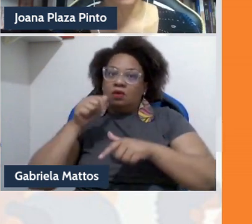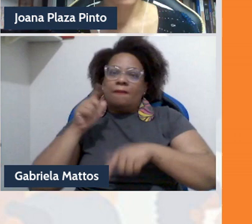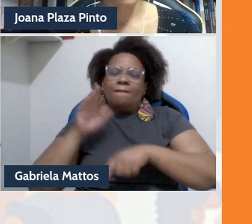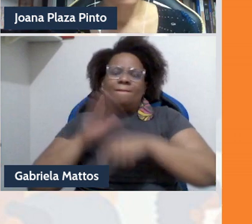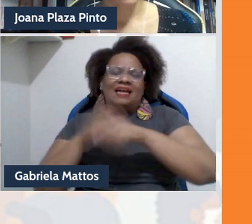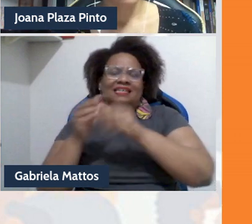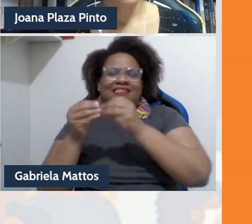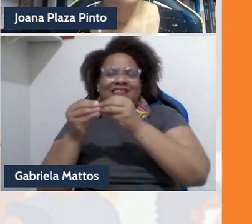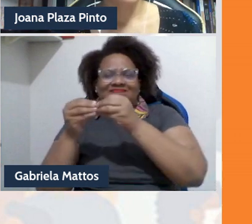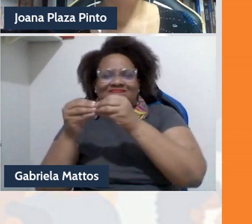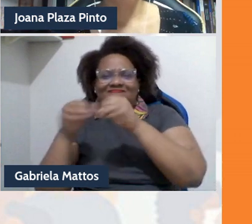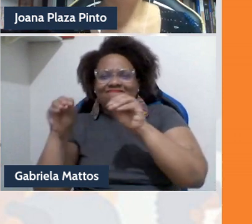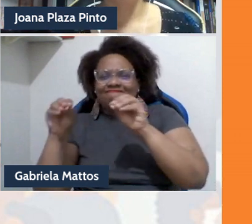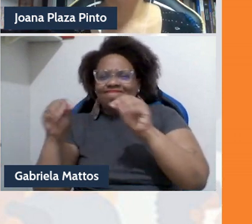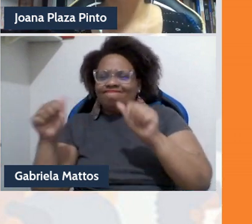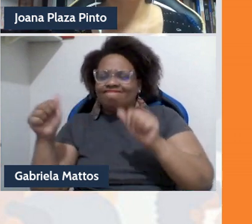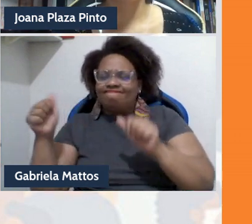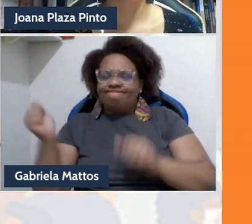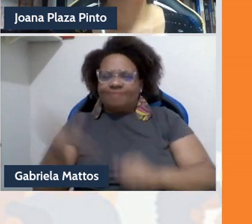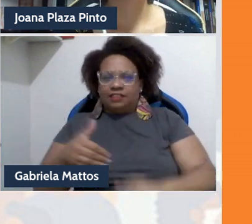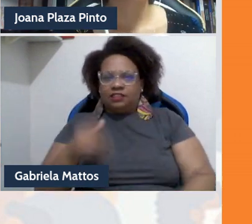né?